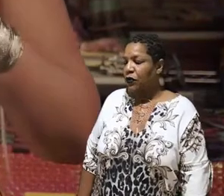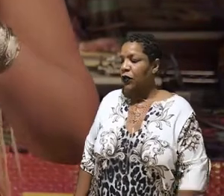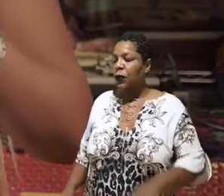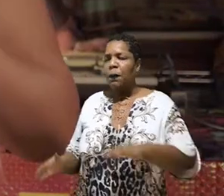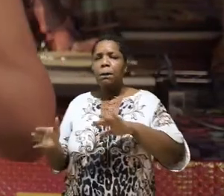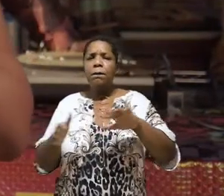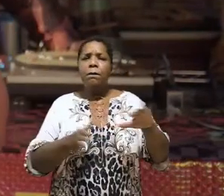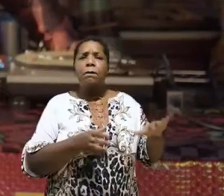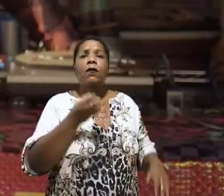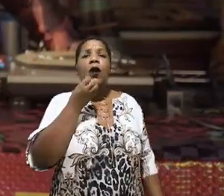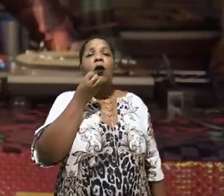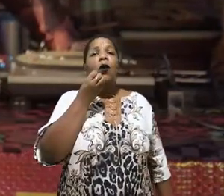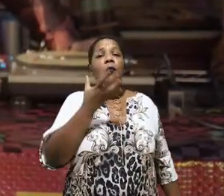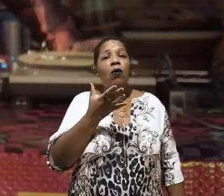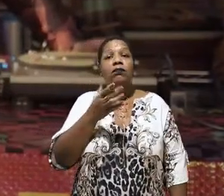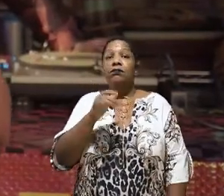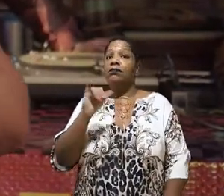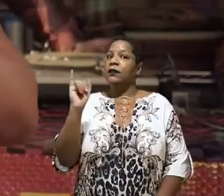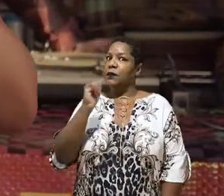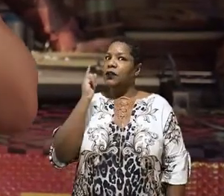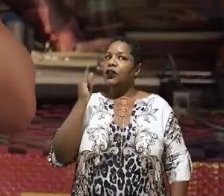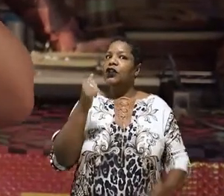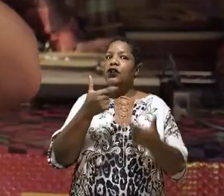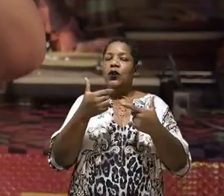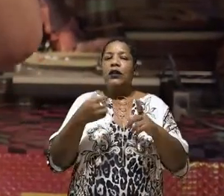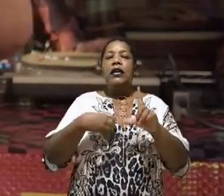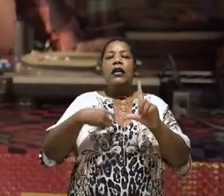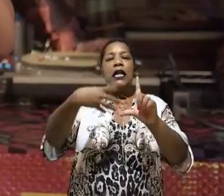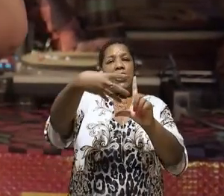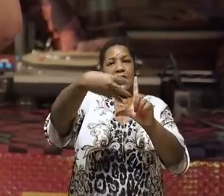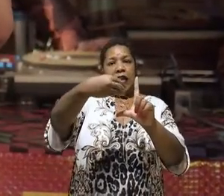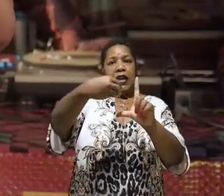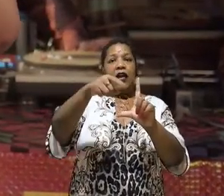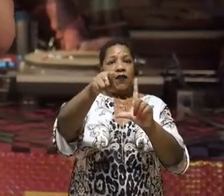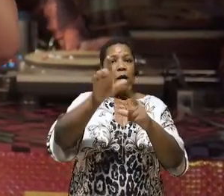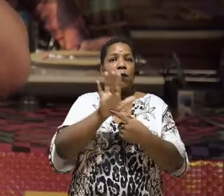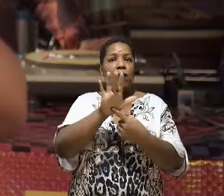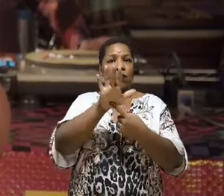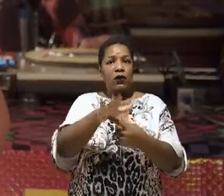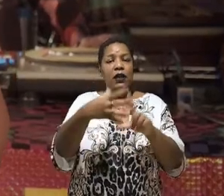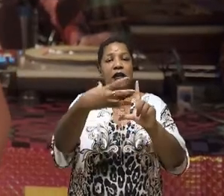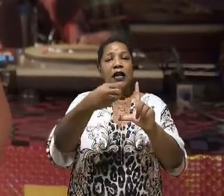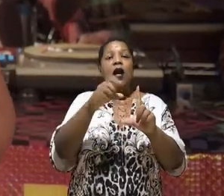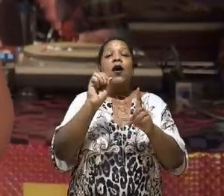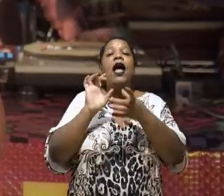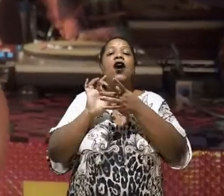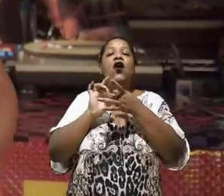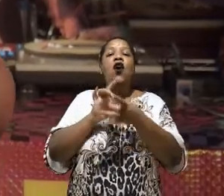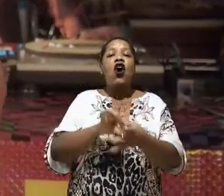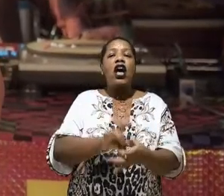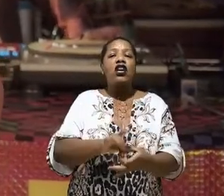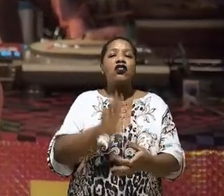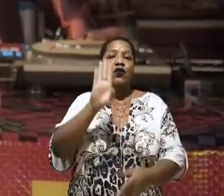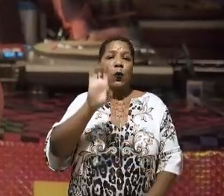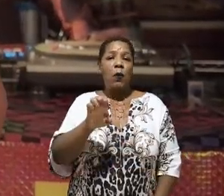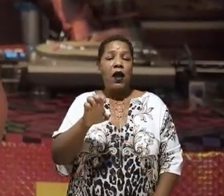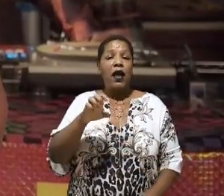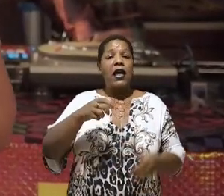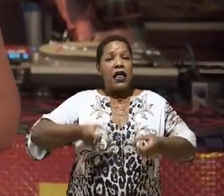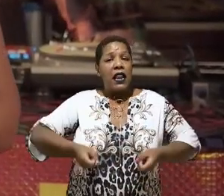tá bom Outra coisa muito importante é o QR Code esse ano vai passar ocorre coisa aqui para vocês da corrente do bem